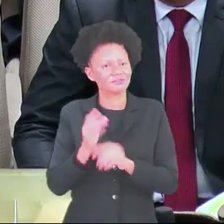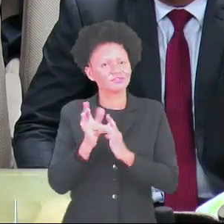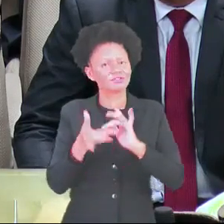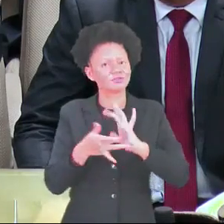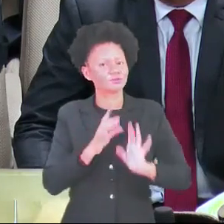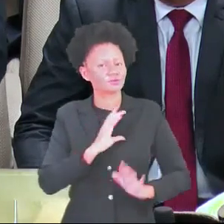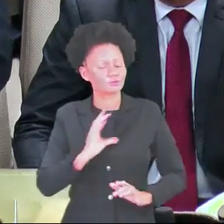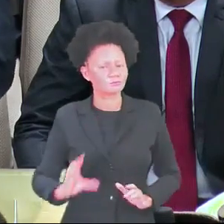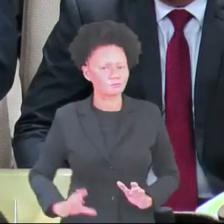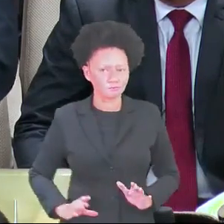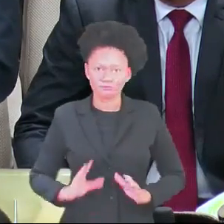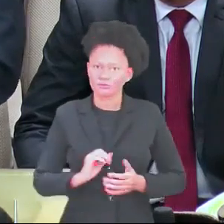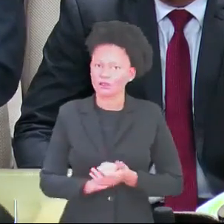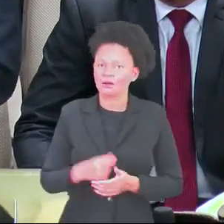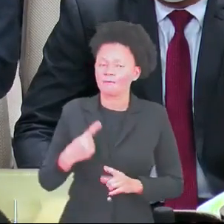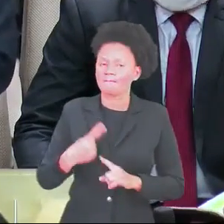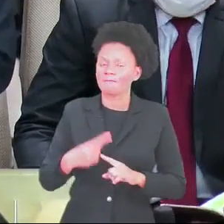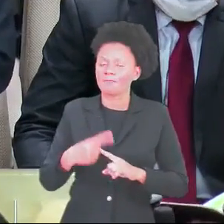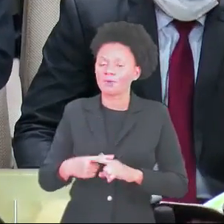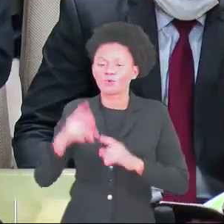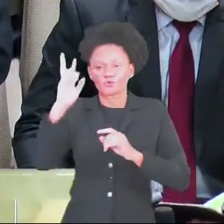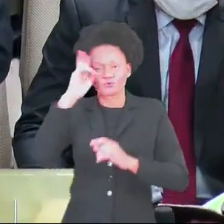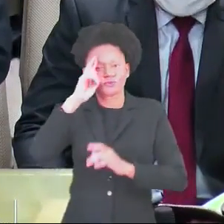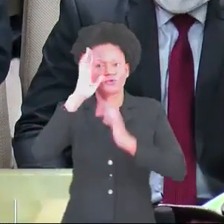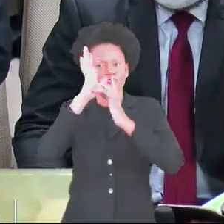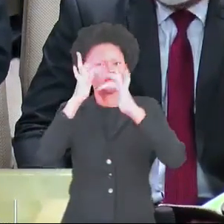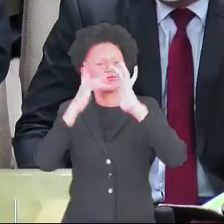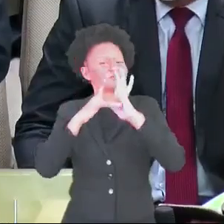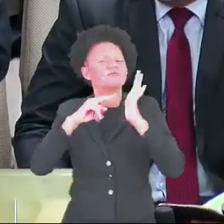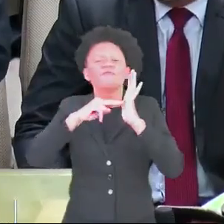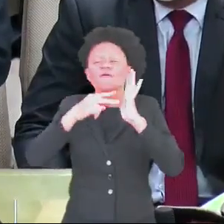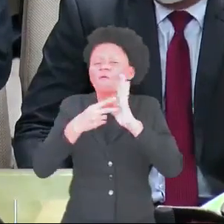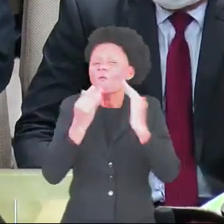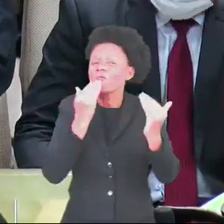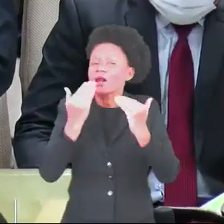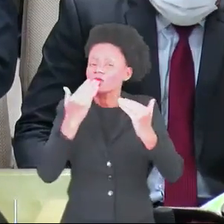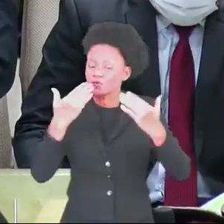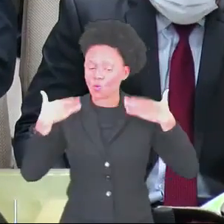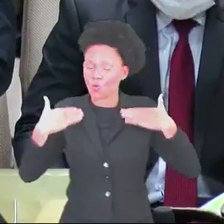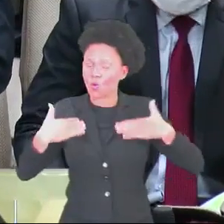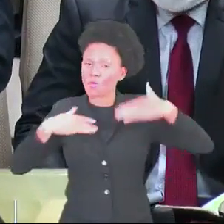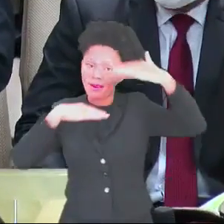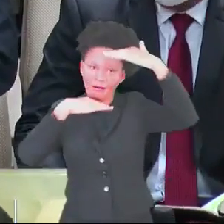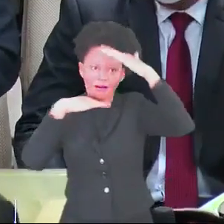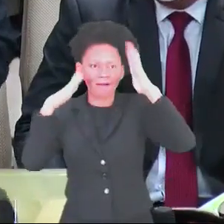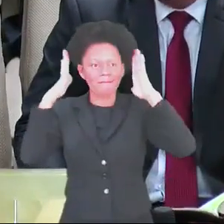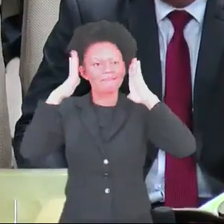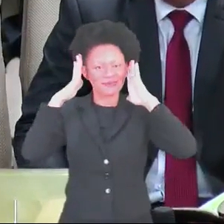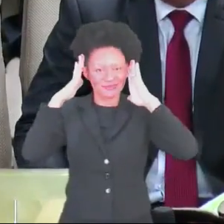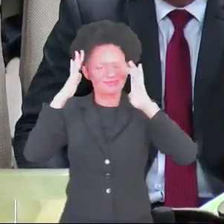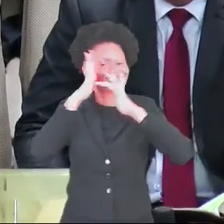Uma vez que ele é a cabeça, o Senhor Jesus, a cabeça normalmente manda.